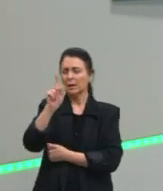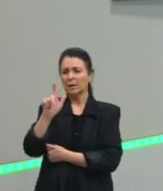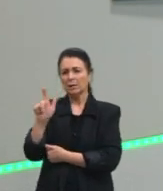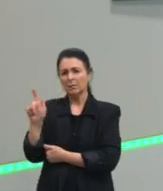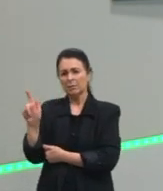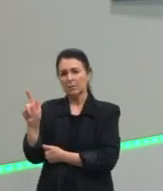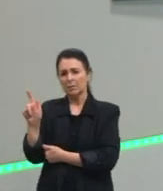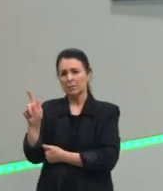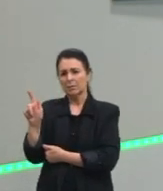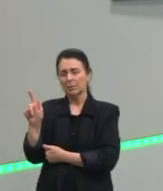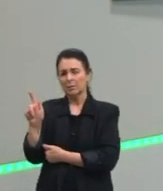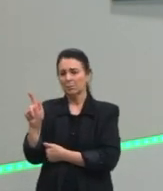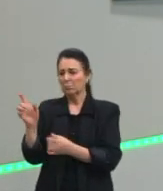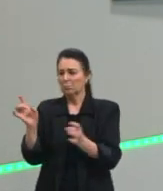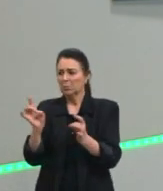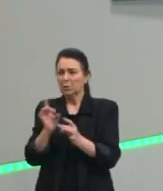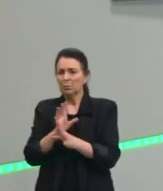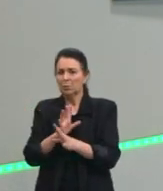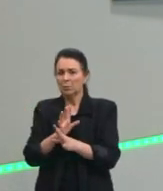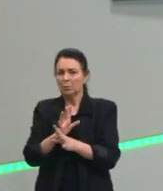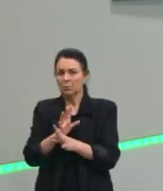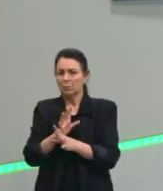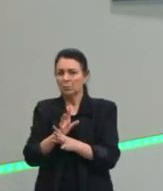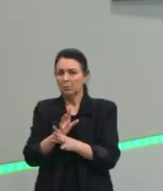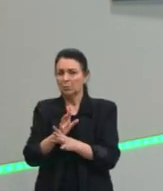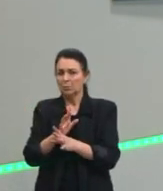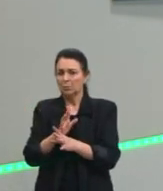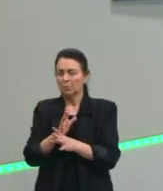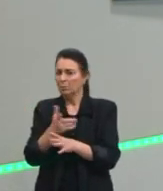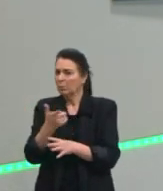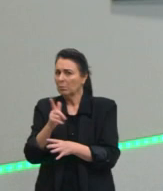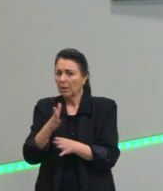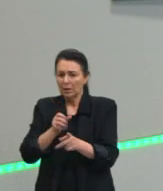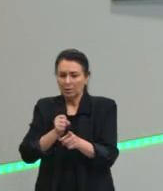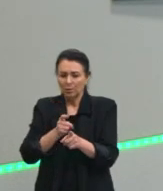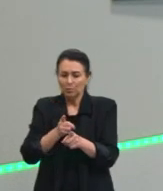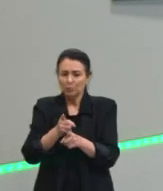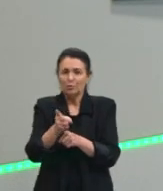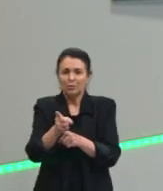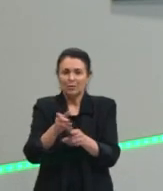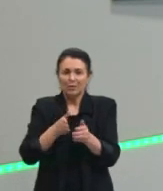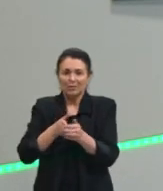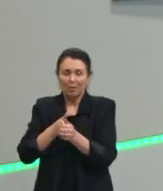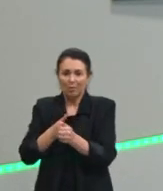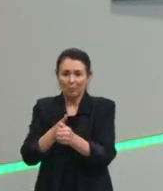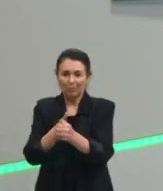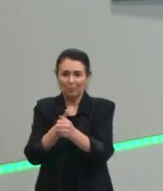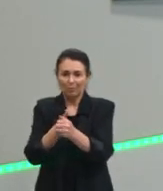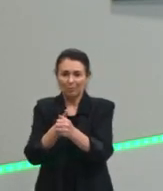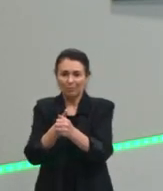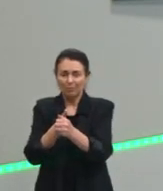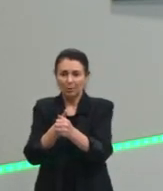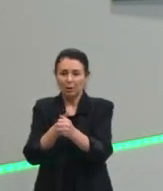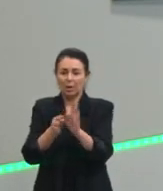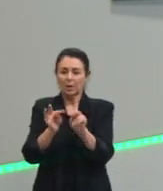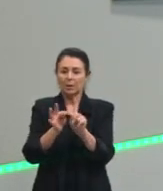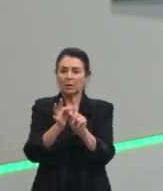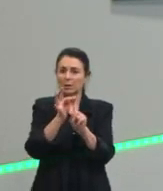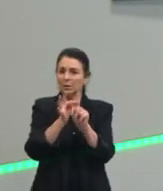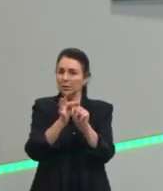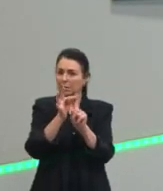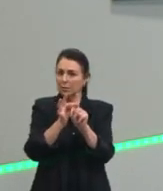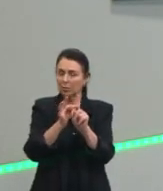deu tá pronto A gente não precisa saber para onde está indo não faz sentido tá temperatura também a gente vai